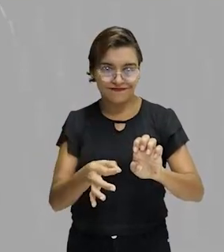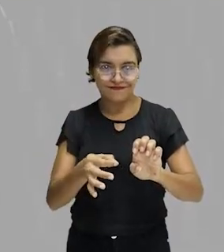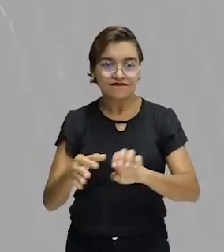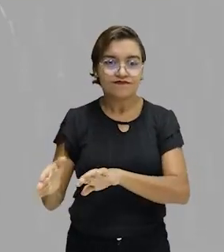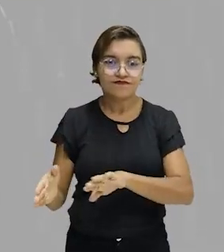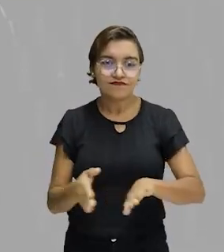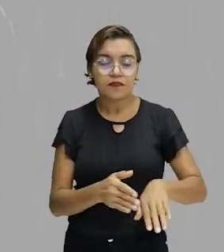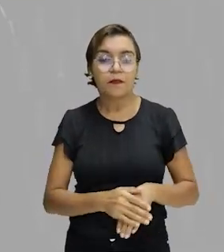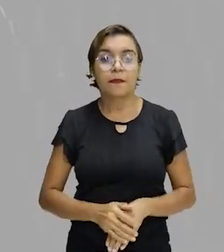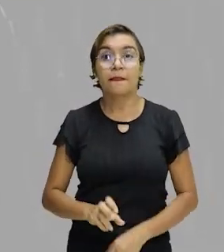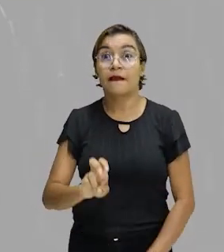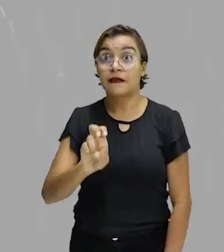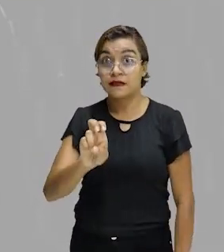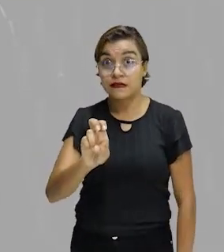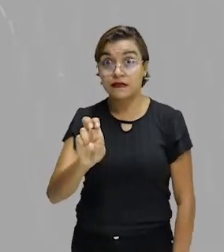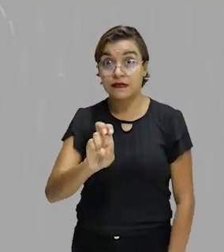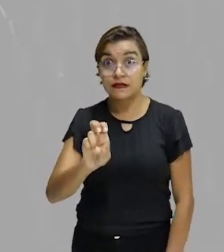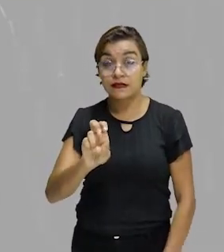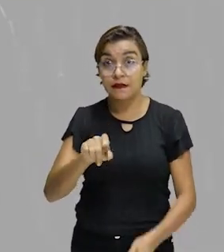Questão de número 5, turma.